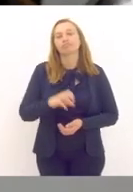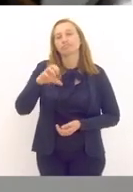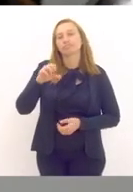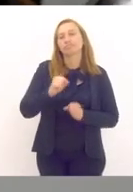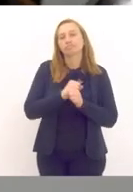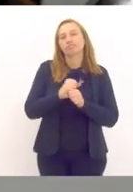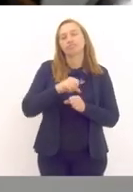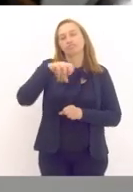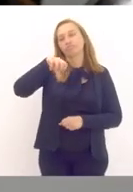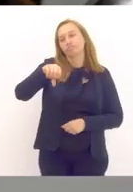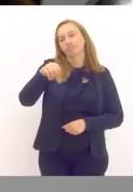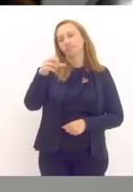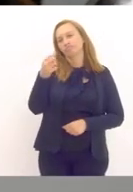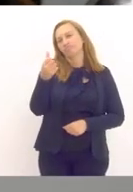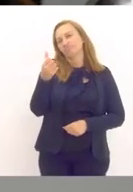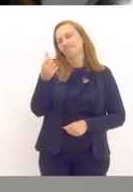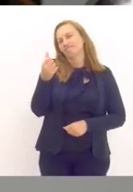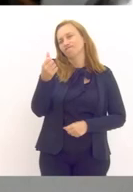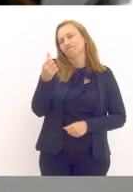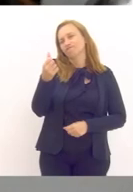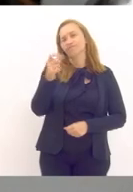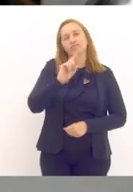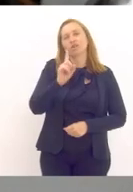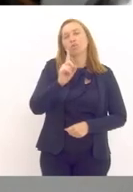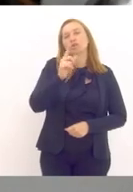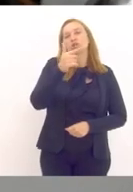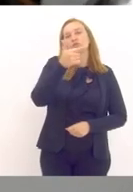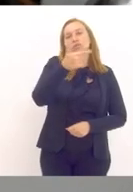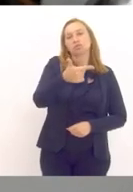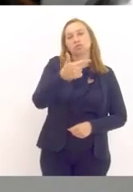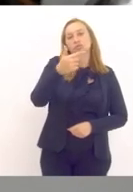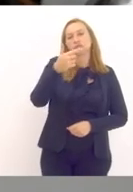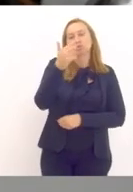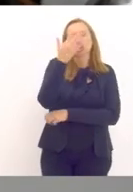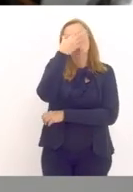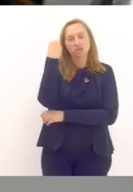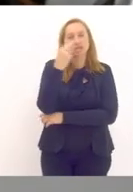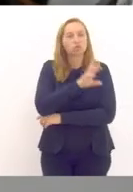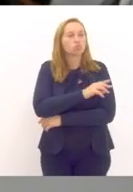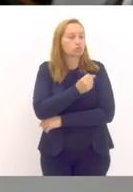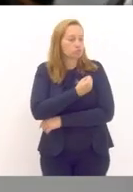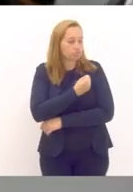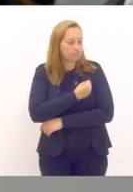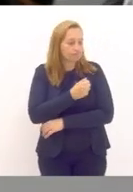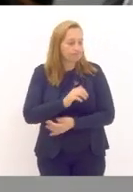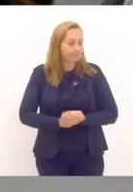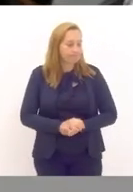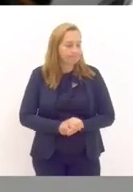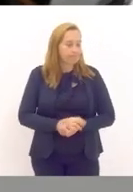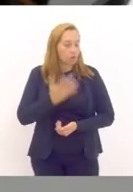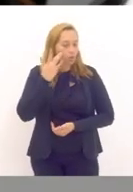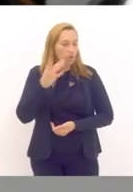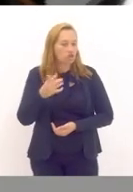96, 96 não, 2000 e... Eu já até esqueci o ano dela. Mas eu acho